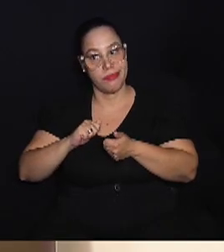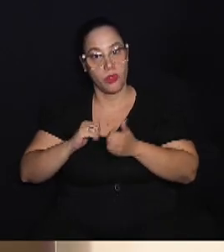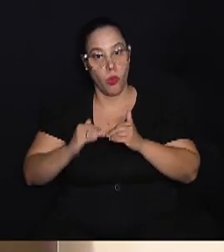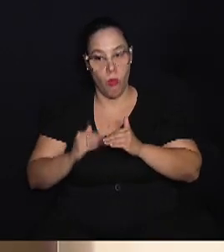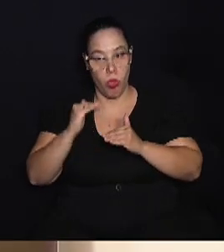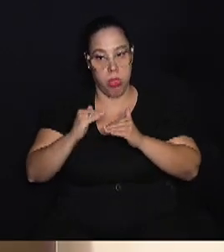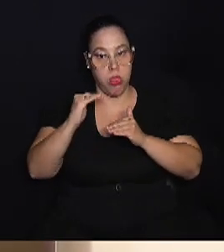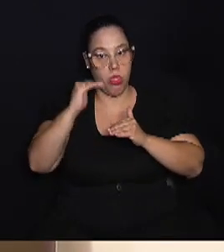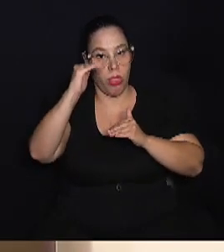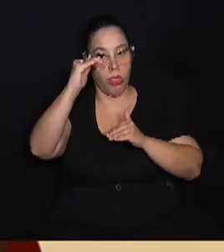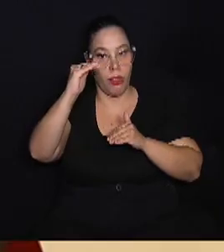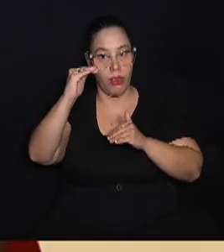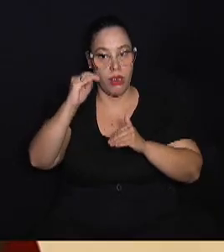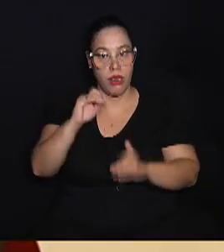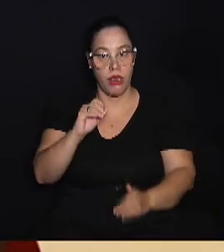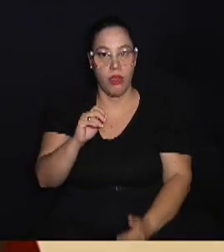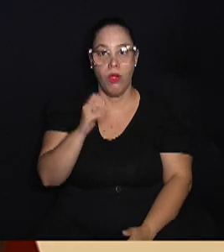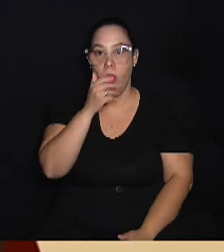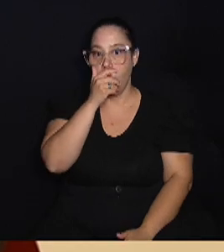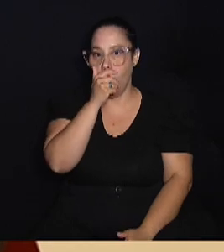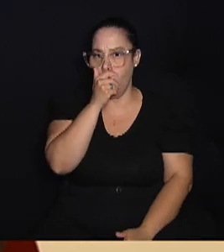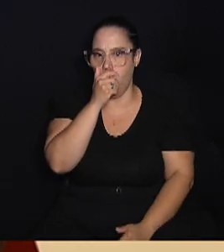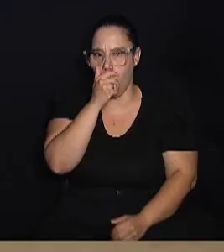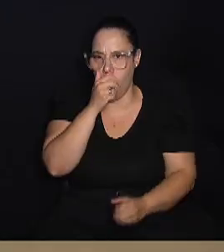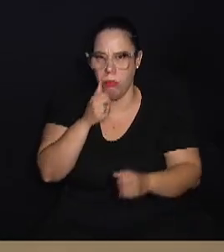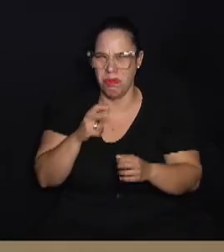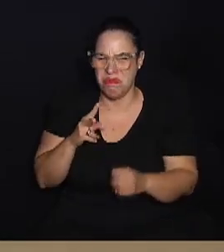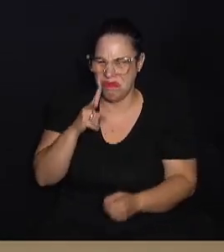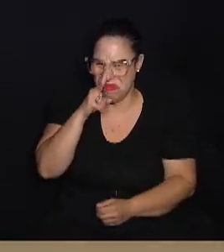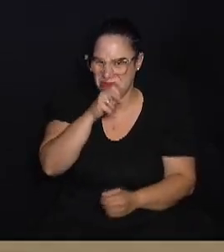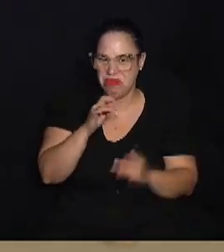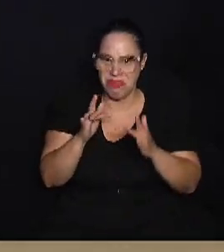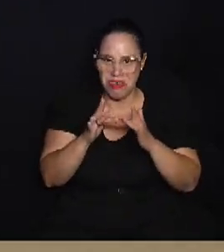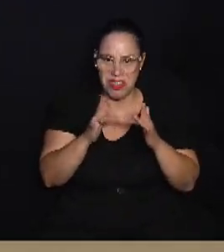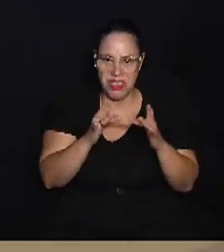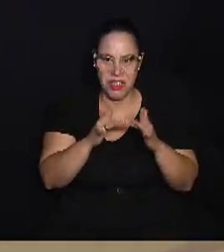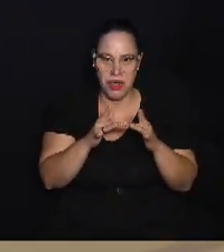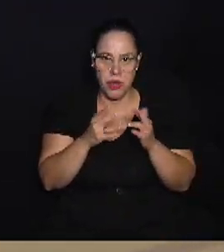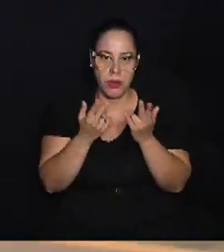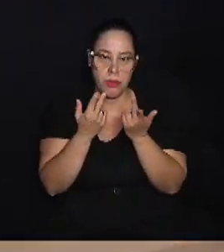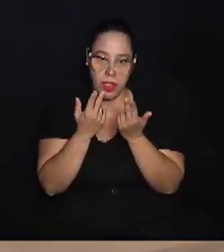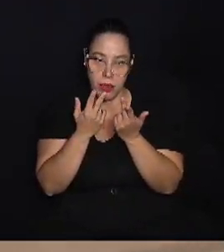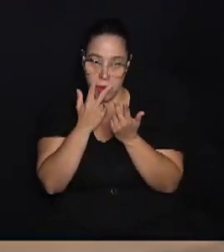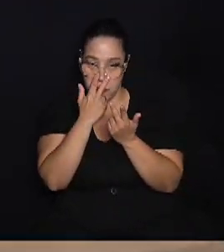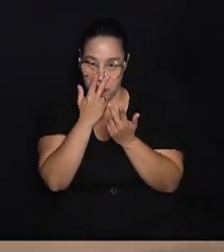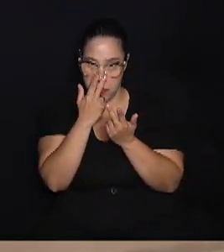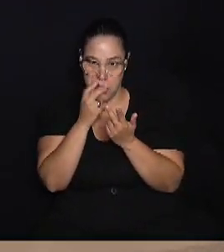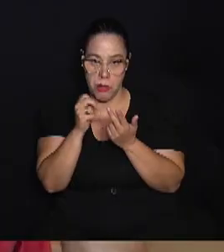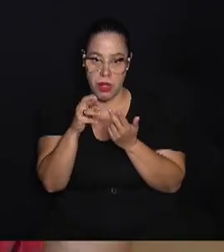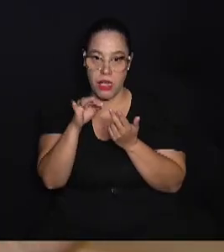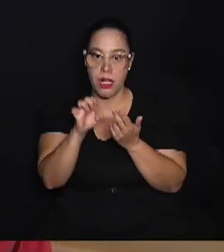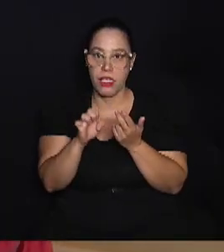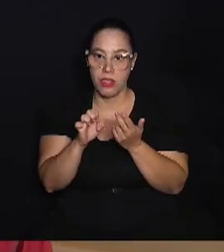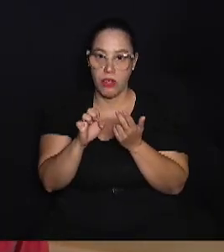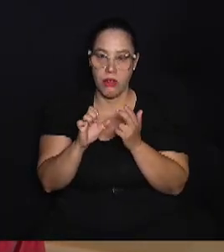evoluiu, herdou o nome de rugby por causa da agressividade dos contatos, mas ele é bem mais parecido em regras com basquete e com handball. E o Rafa, e o